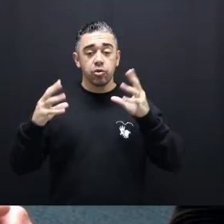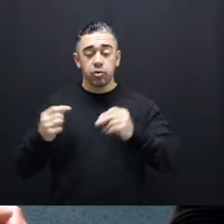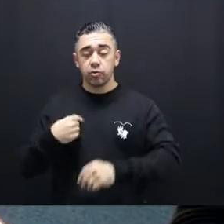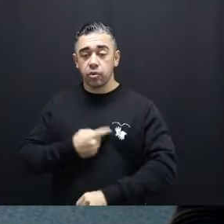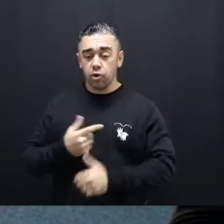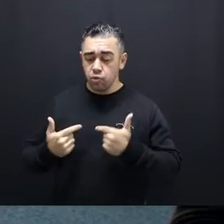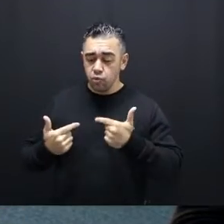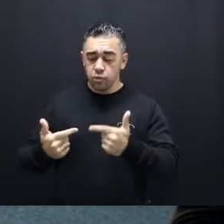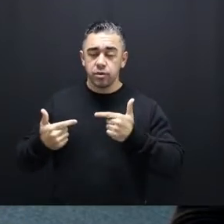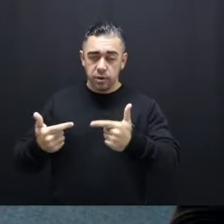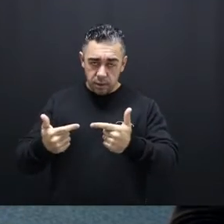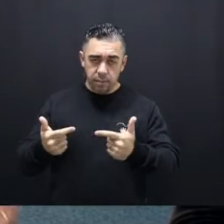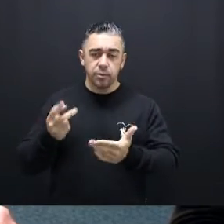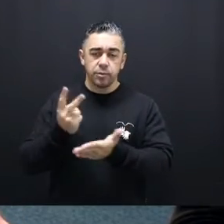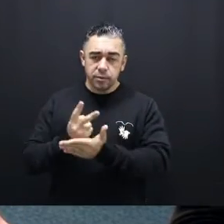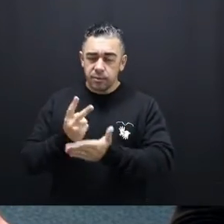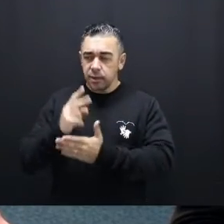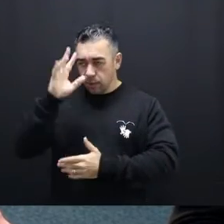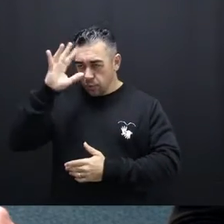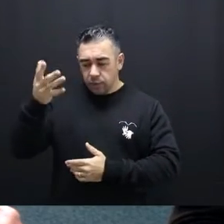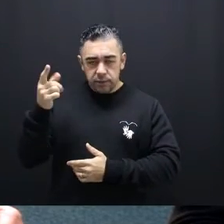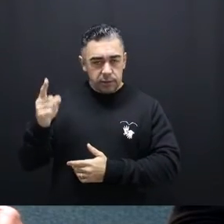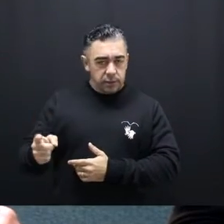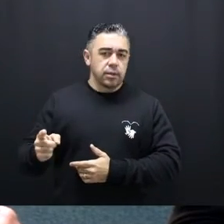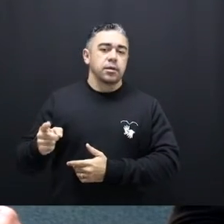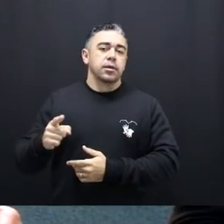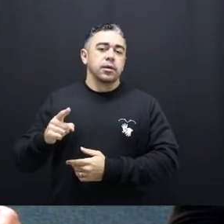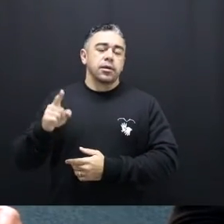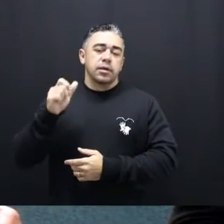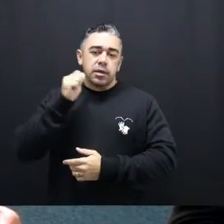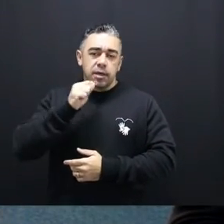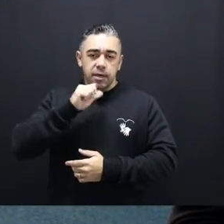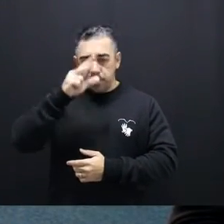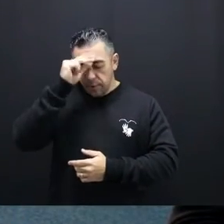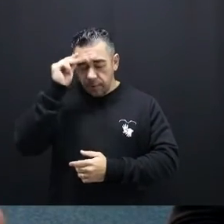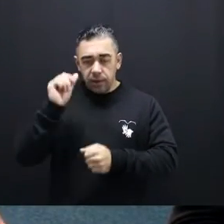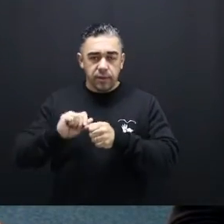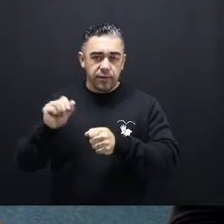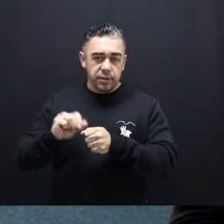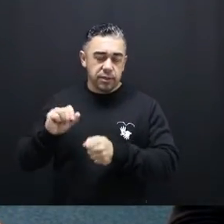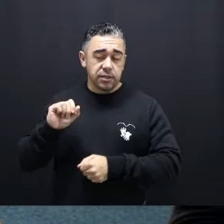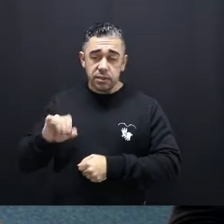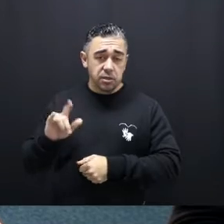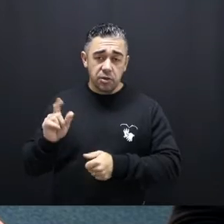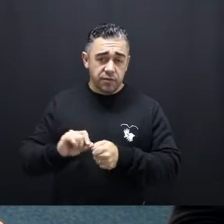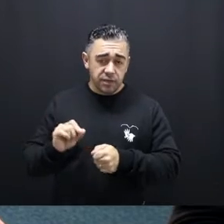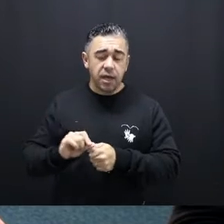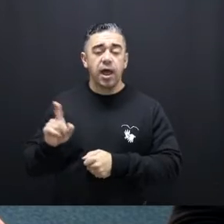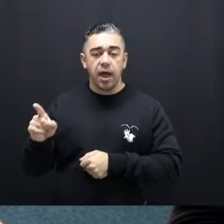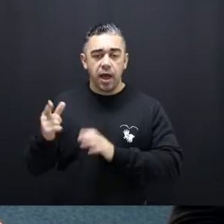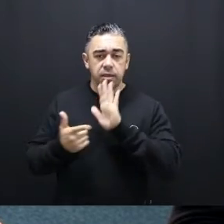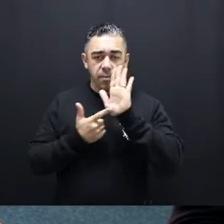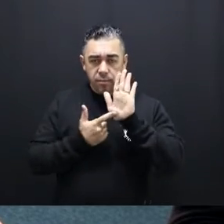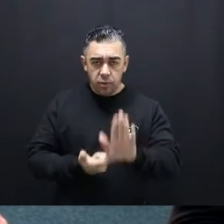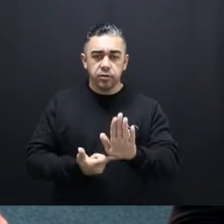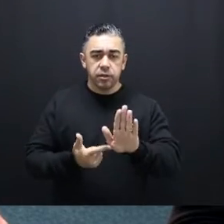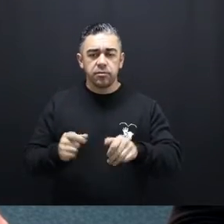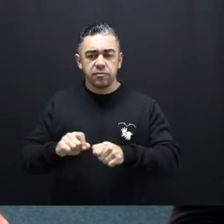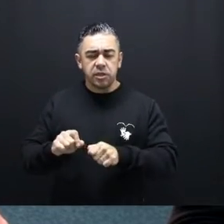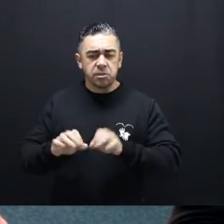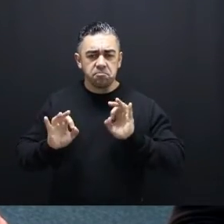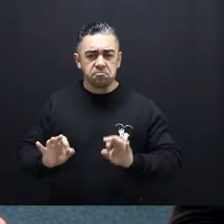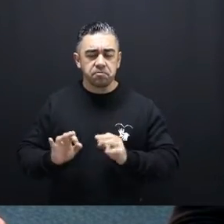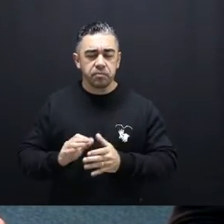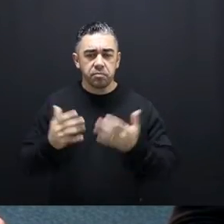sempre do torno para isso acontecer e a nossa prefeita Tá fazendo o quê não fizer ela tá fazendo tá mostrando para que veio né